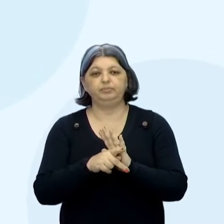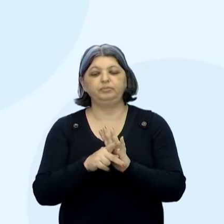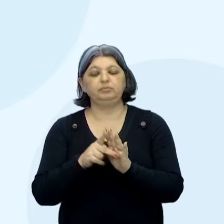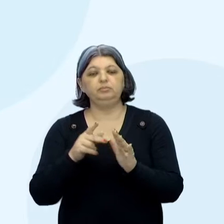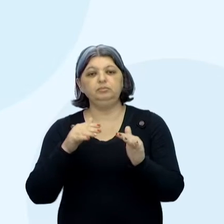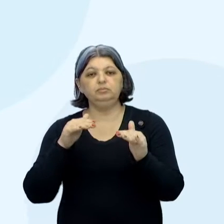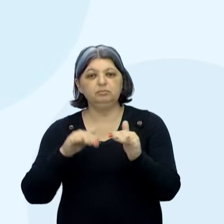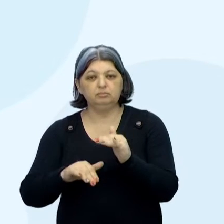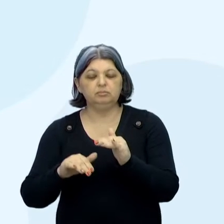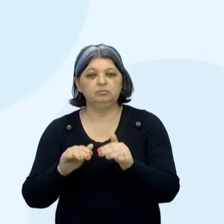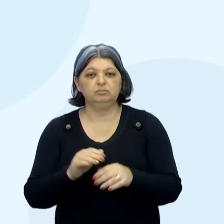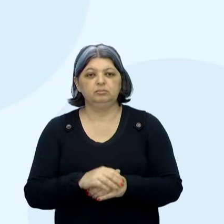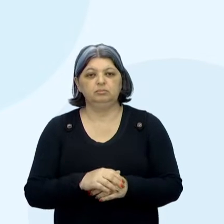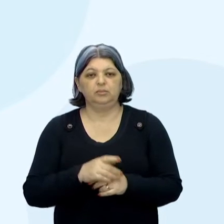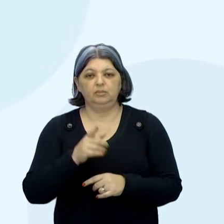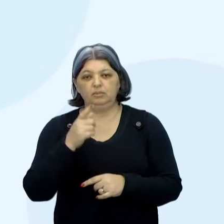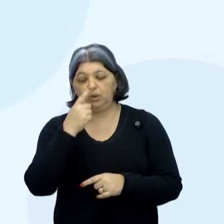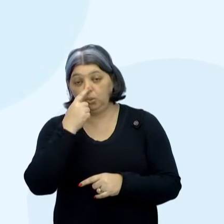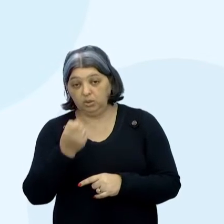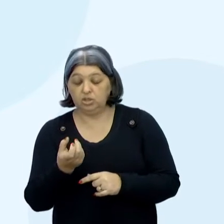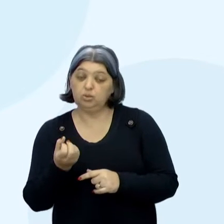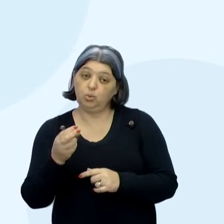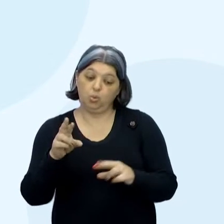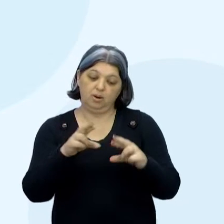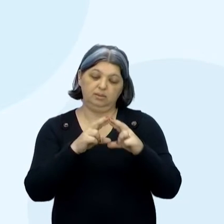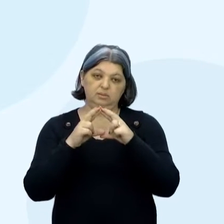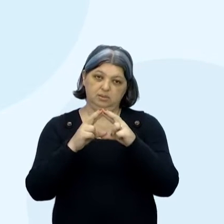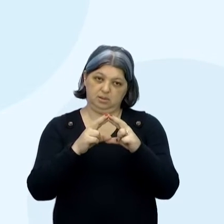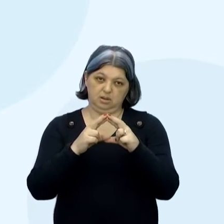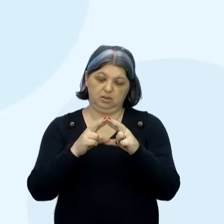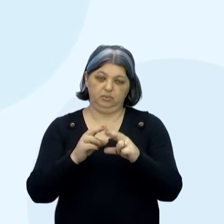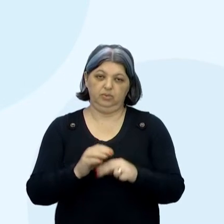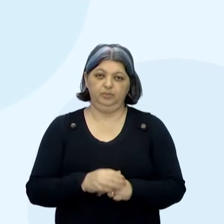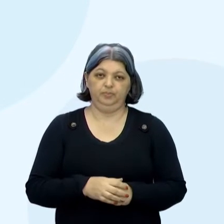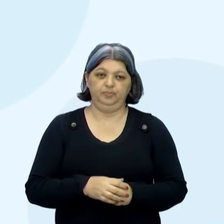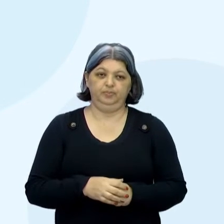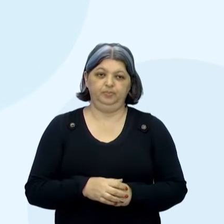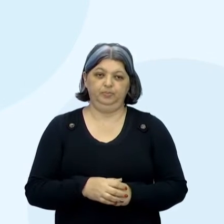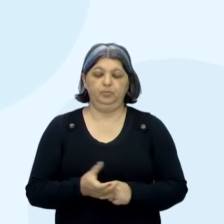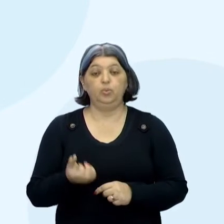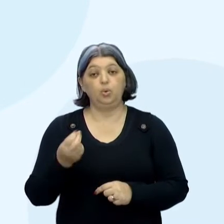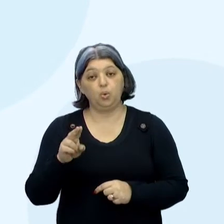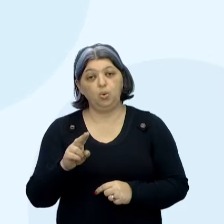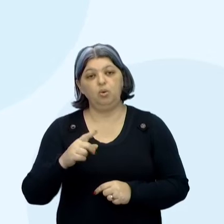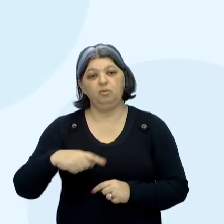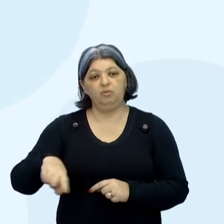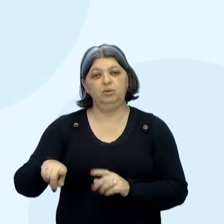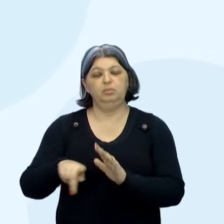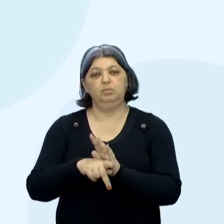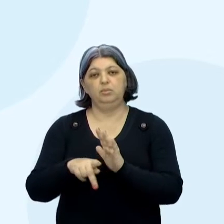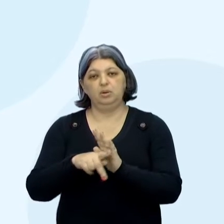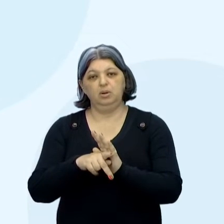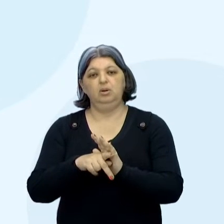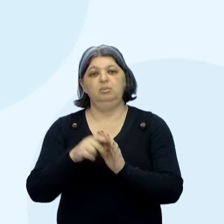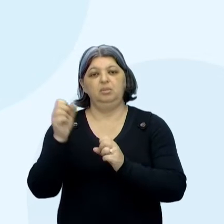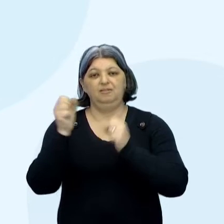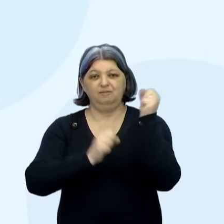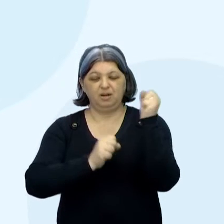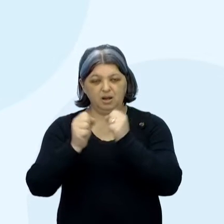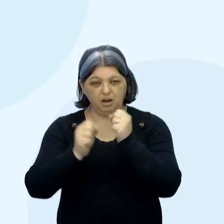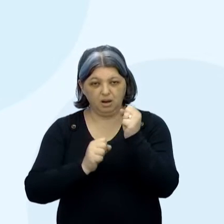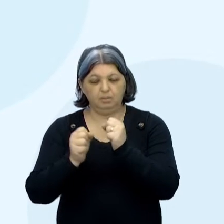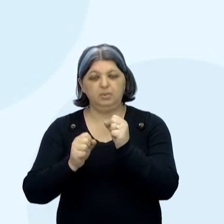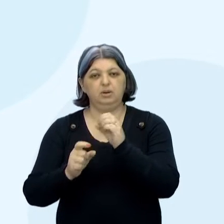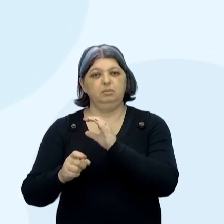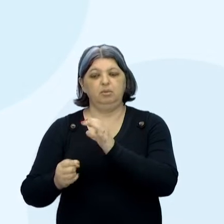acondicionado e ou ele é reciclado, ou ele vai para uma usina que é incinerado e produz energia